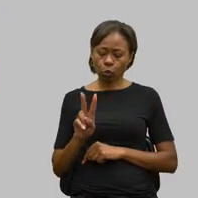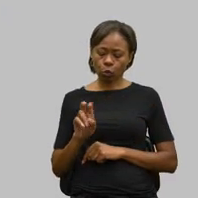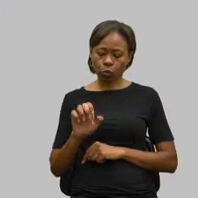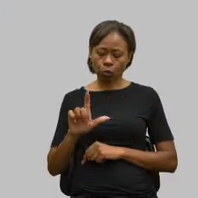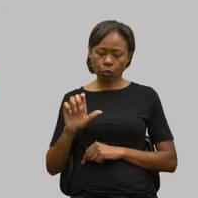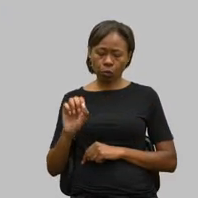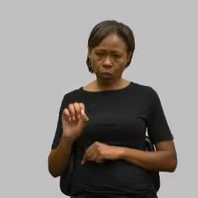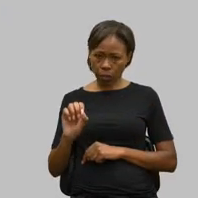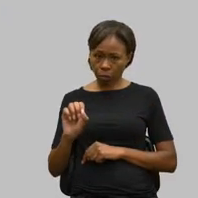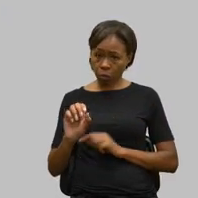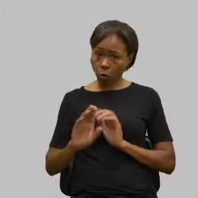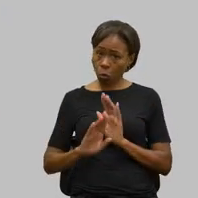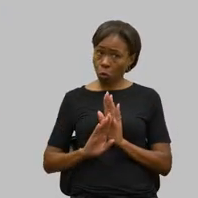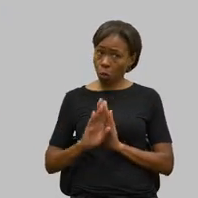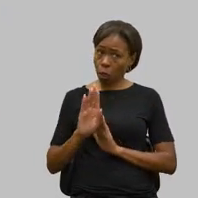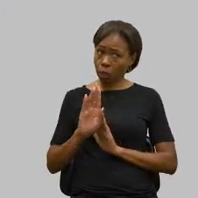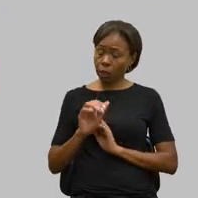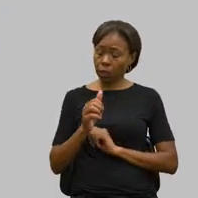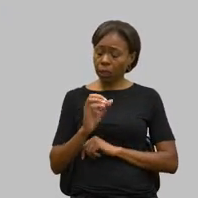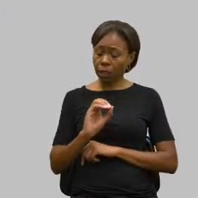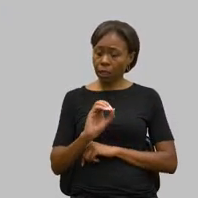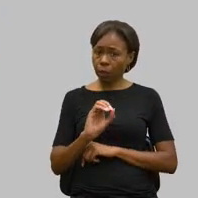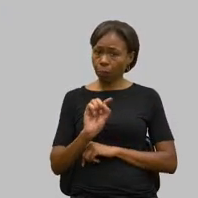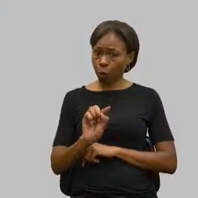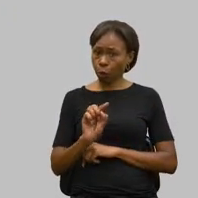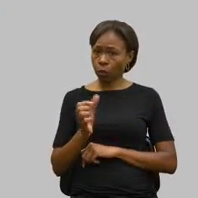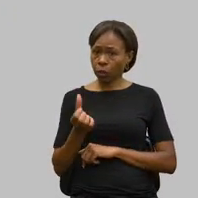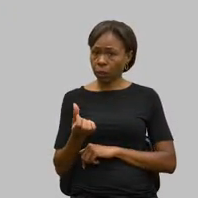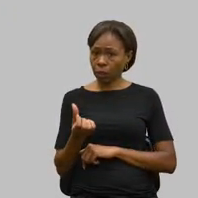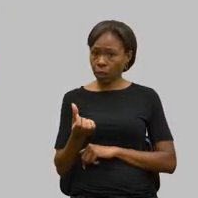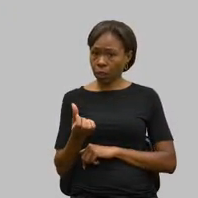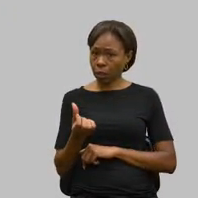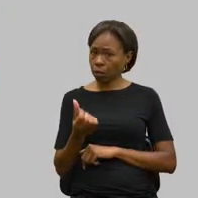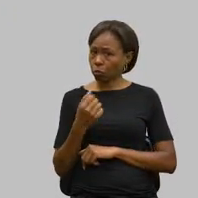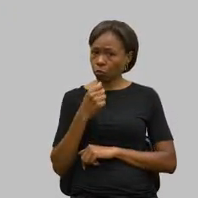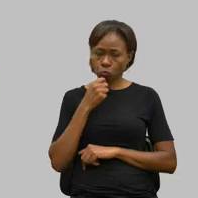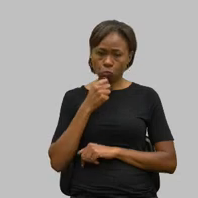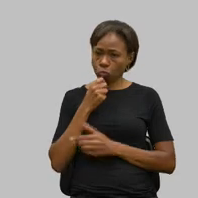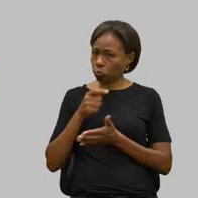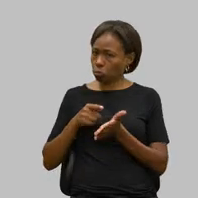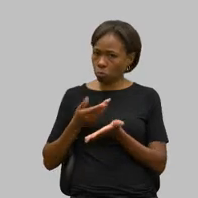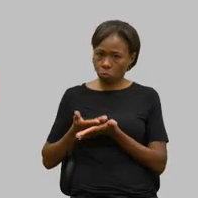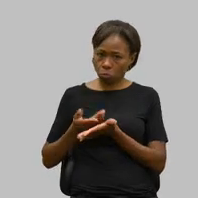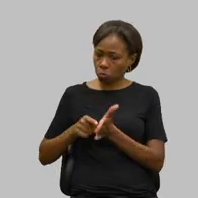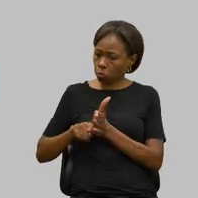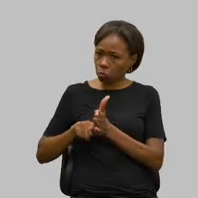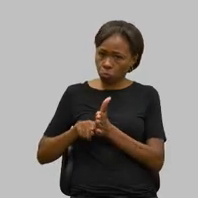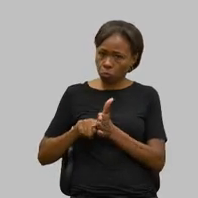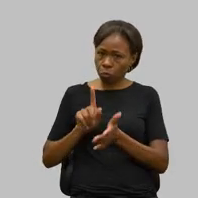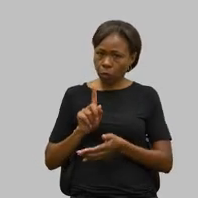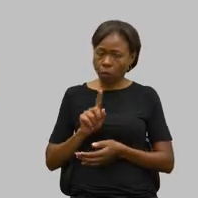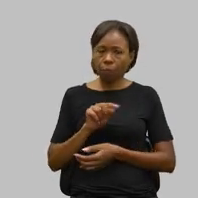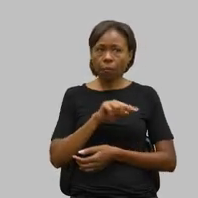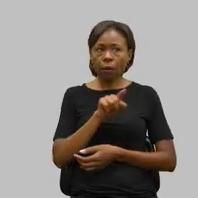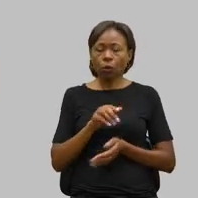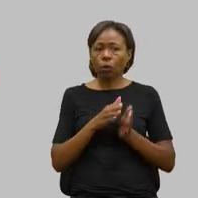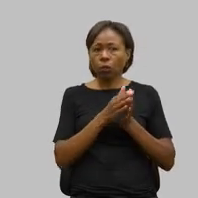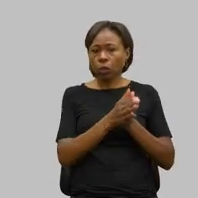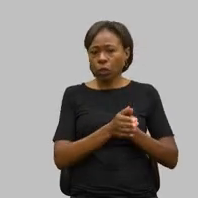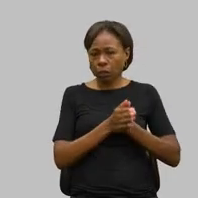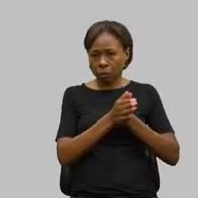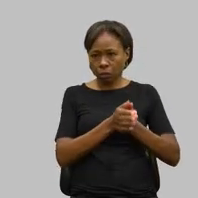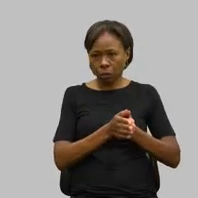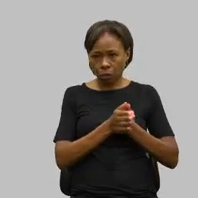superávit de 0,6%. Eu ainda não fiz o estudo lá de Curvelo. No Jequitinhonha, nós estamos